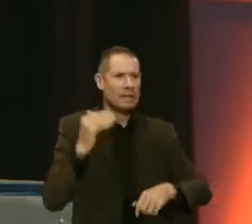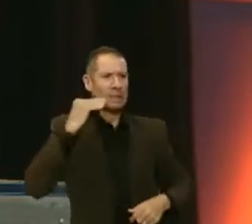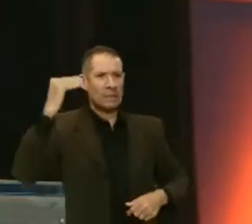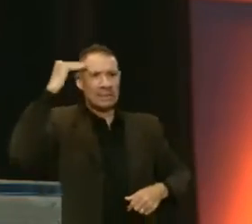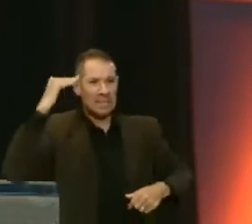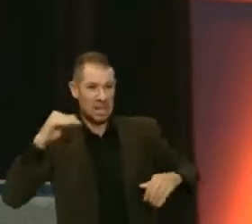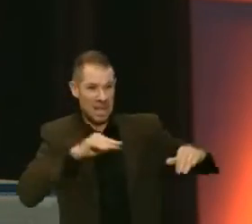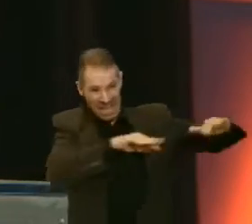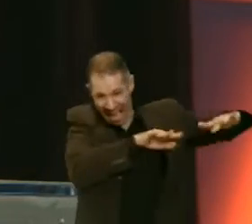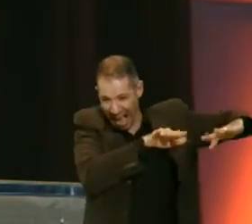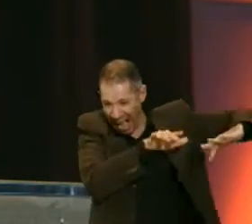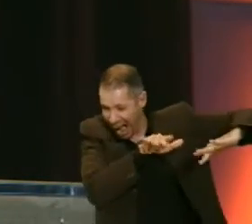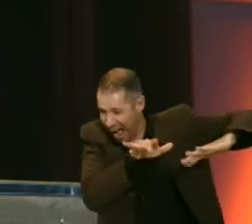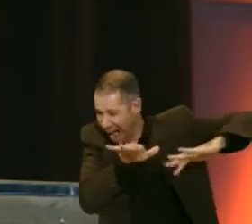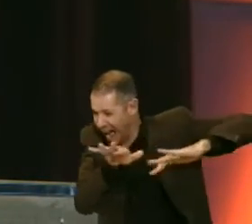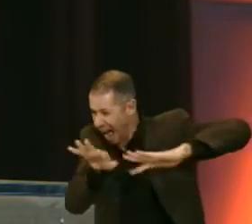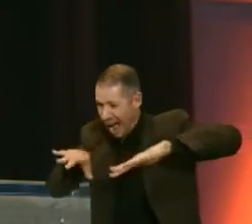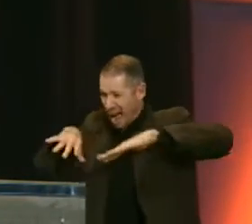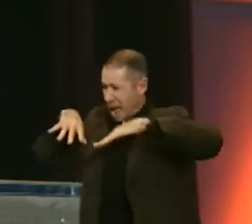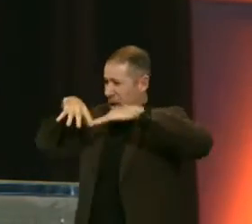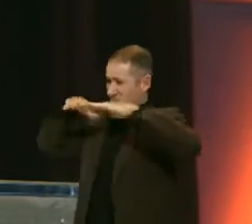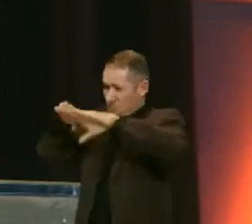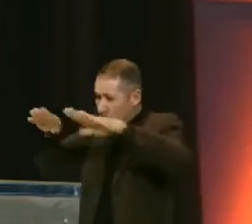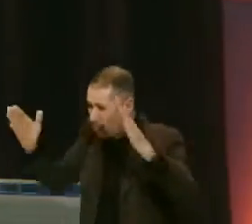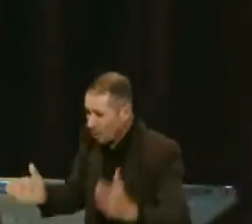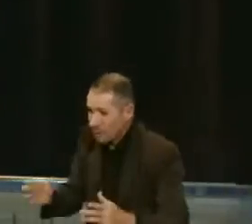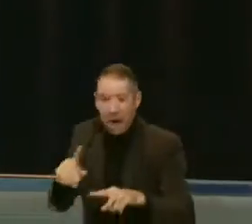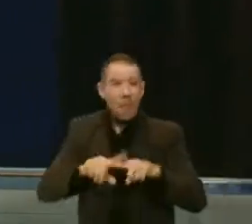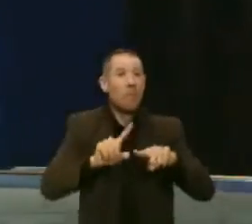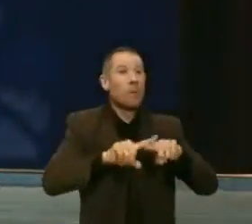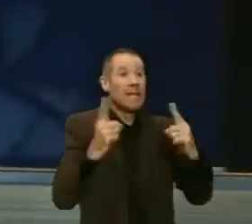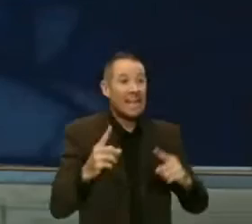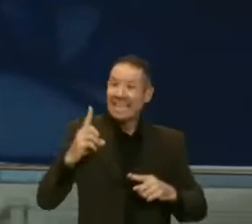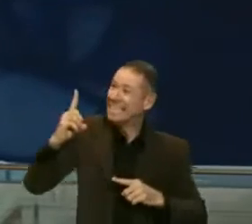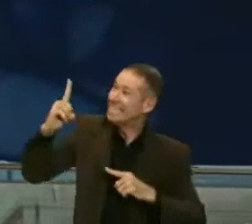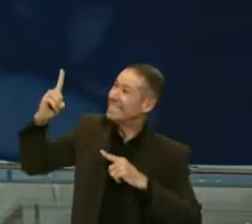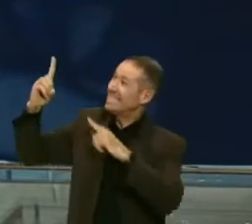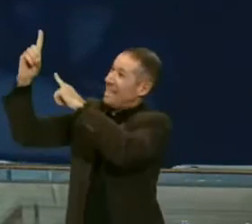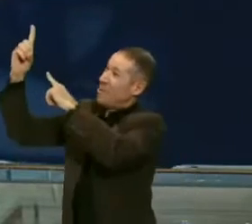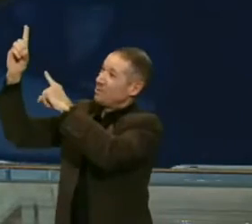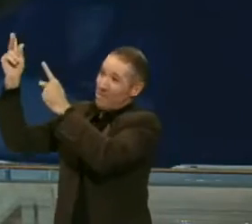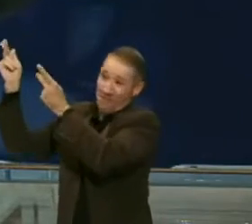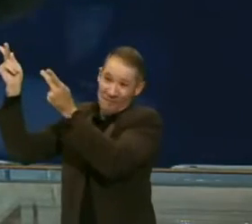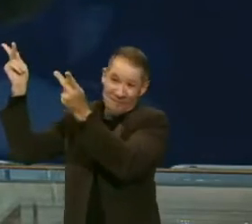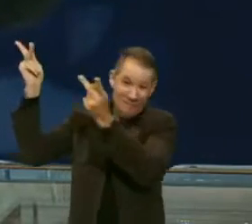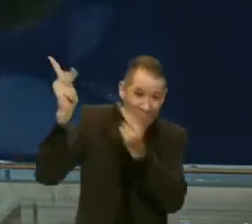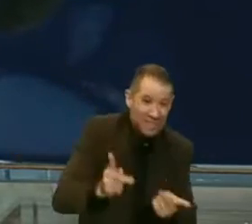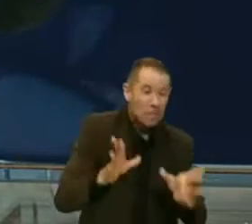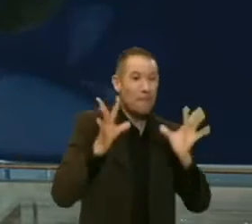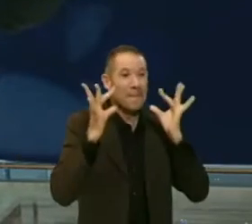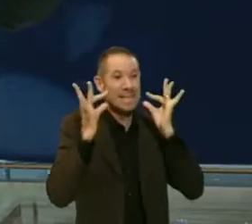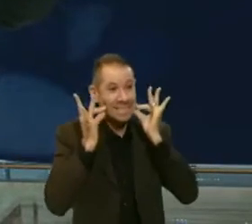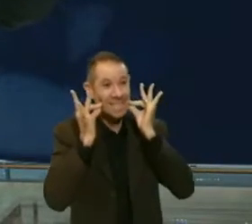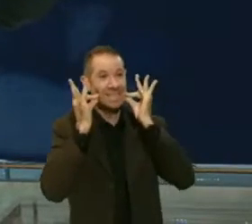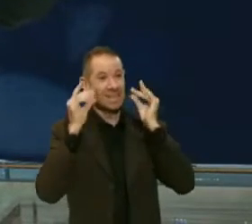correndo para frente e se jogavam no altar, porque Deus nos visitou.